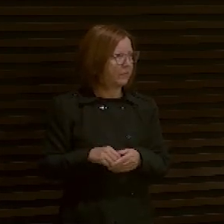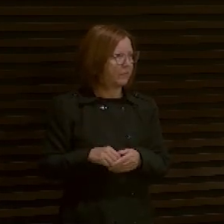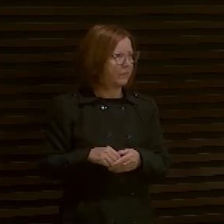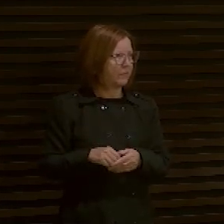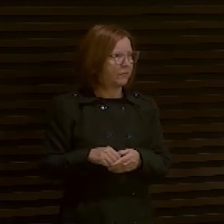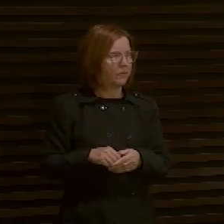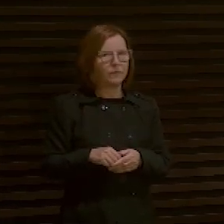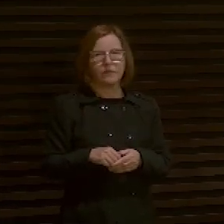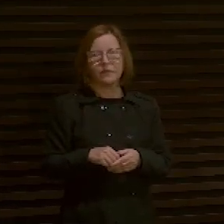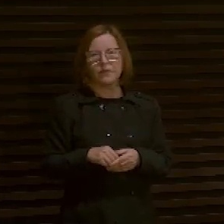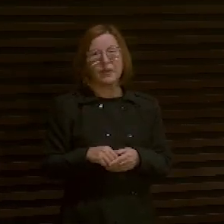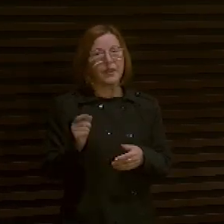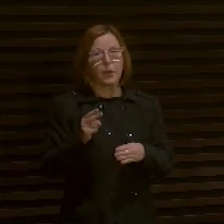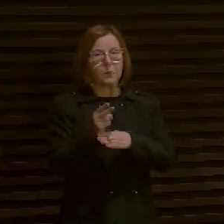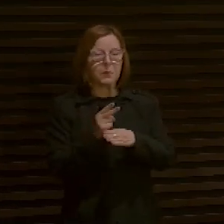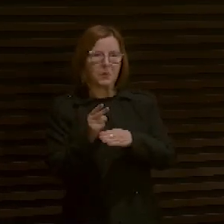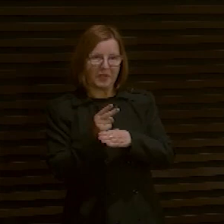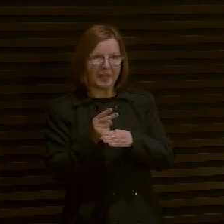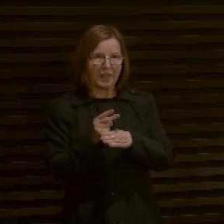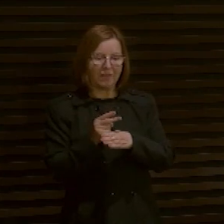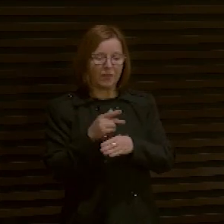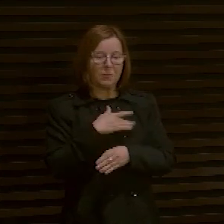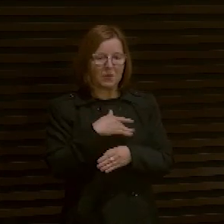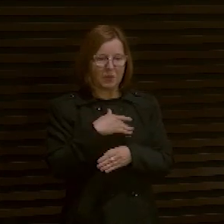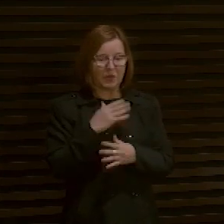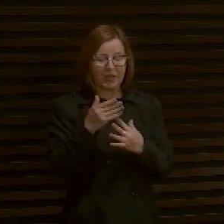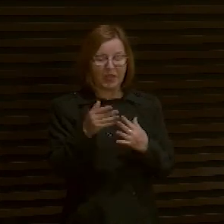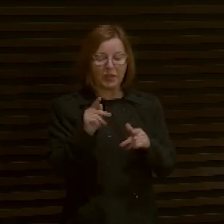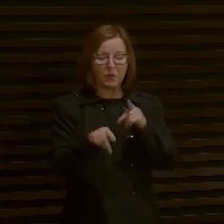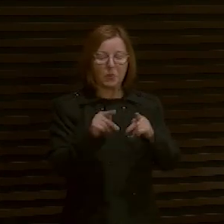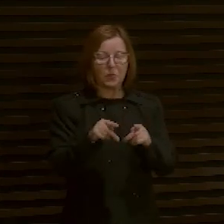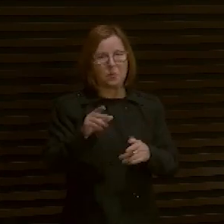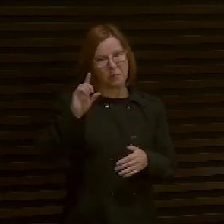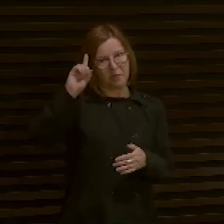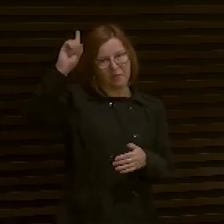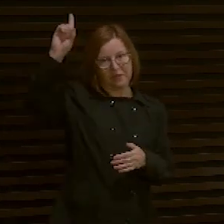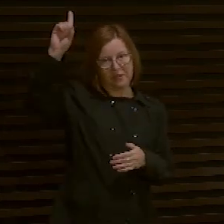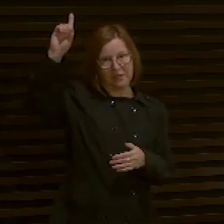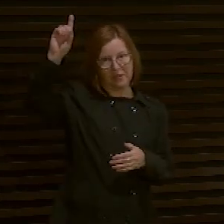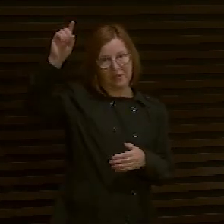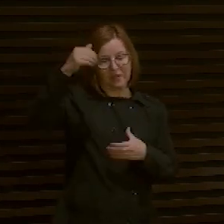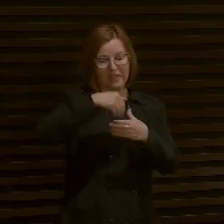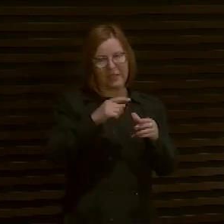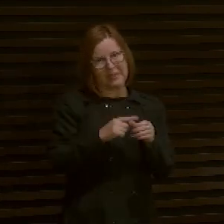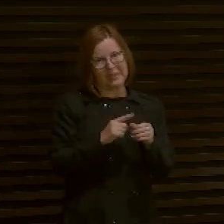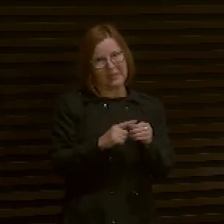Eles não estavam buscando misericórdia no povo terreno de Deus, dentro da cidade, porque não tinham misericórdia com os